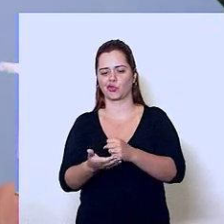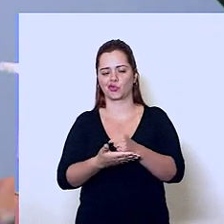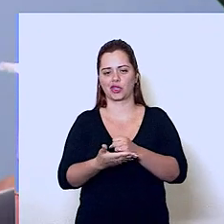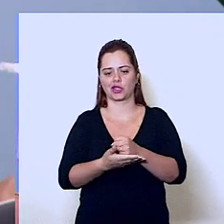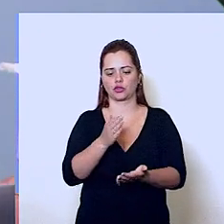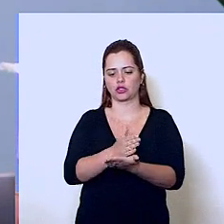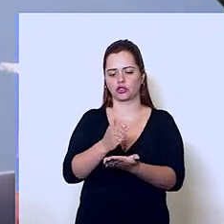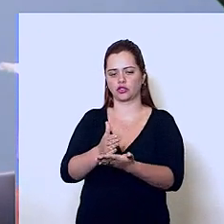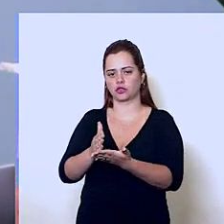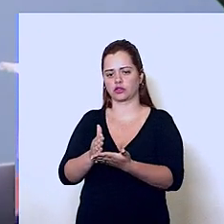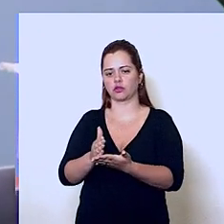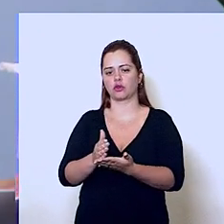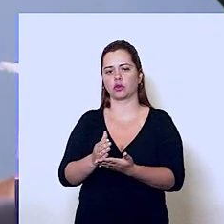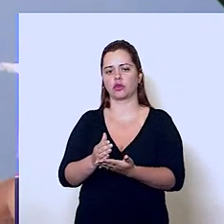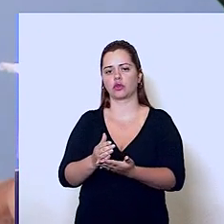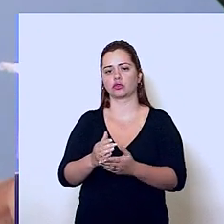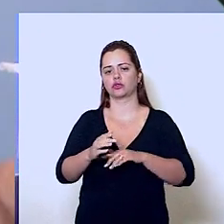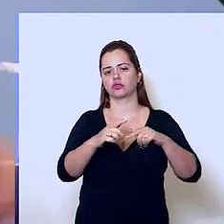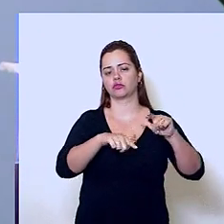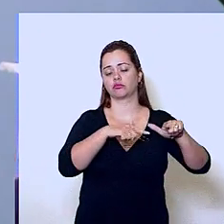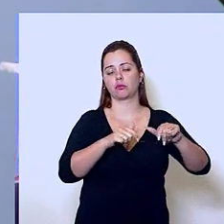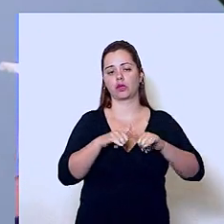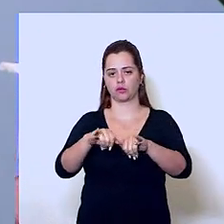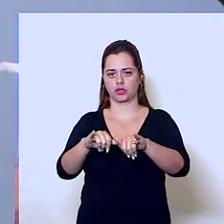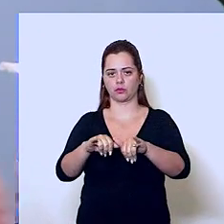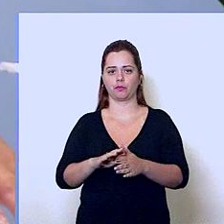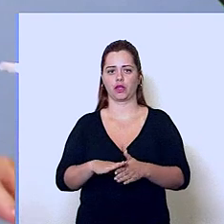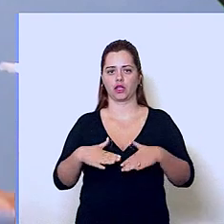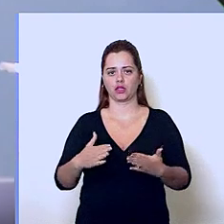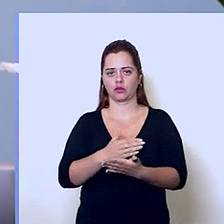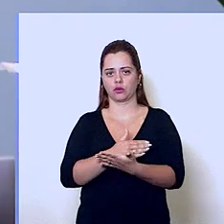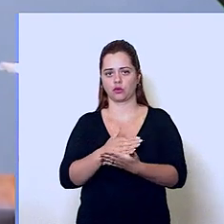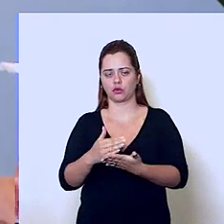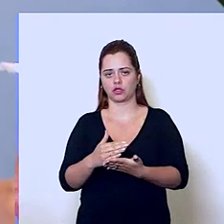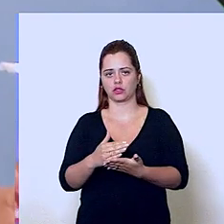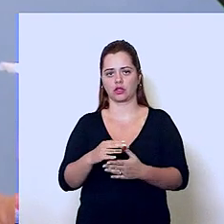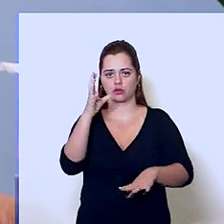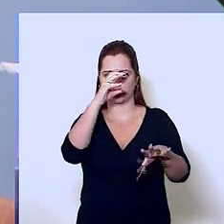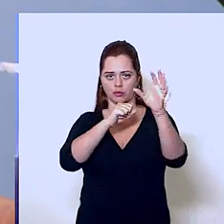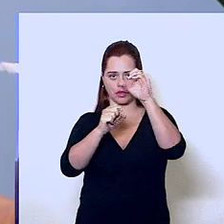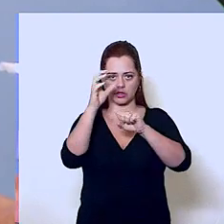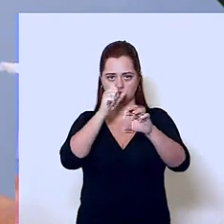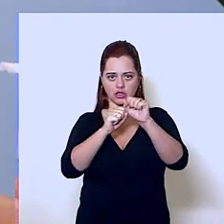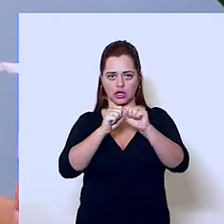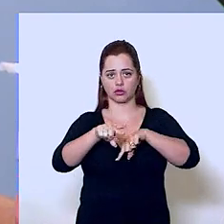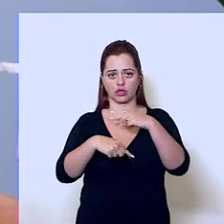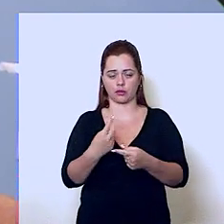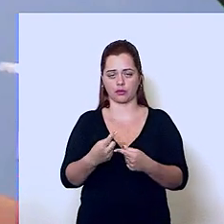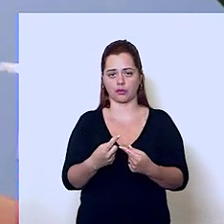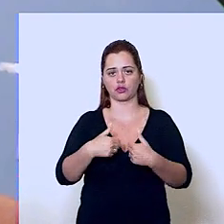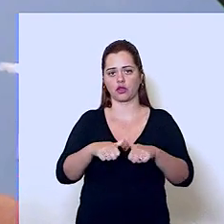Comerciais. Isso foi o início do meu aprendizado. Depois estive com o embaixador